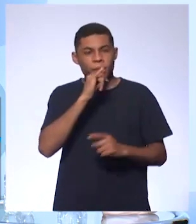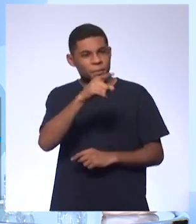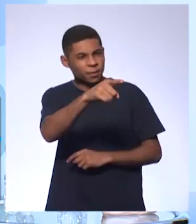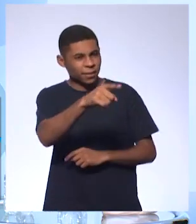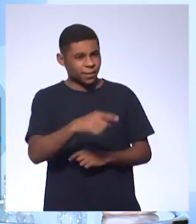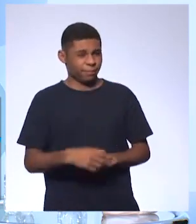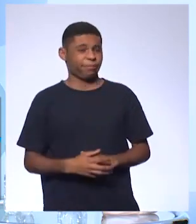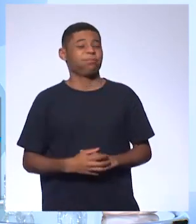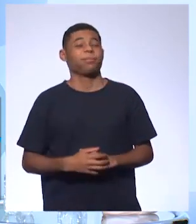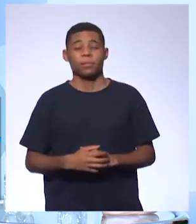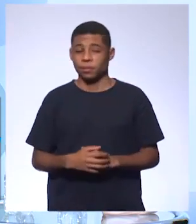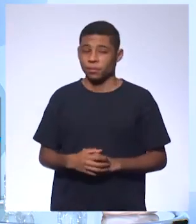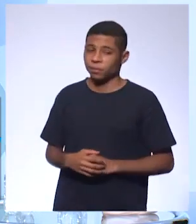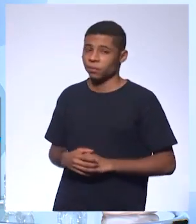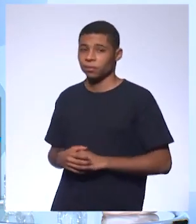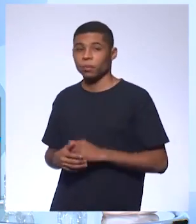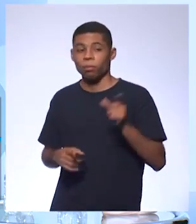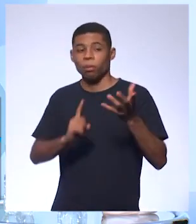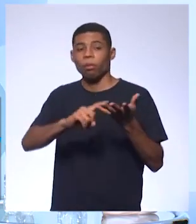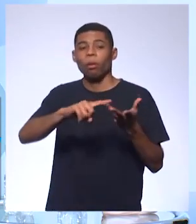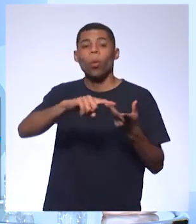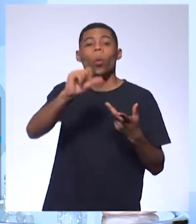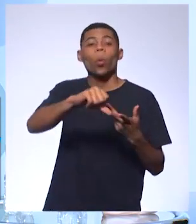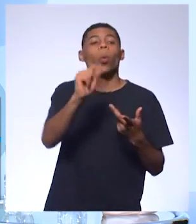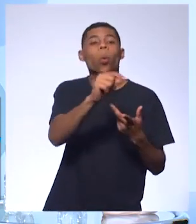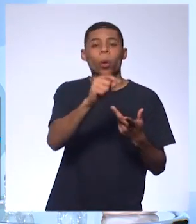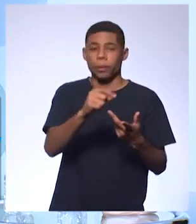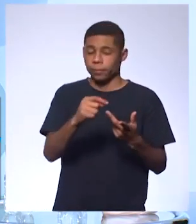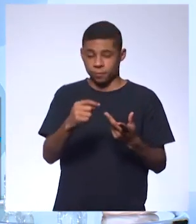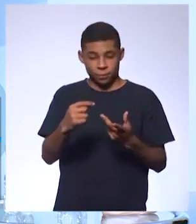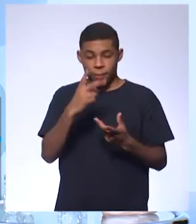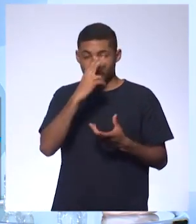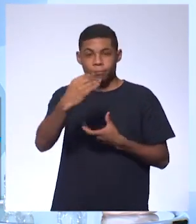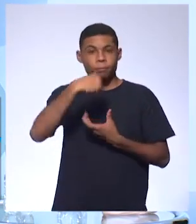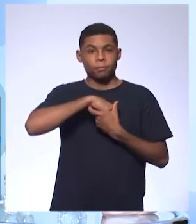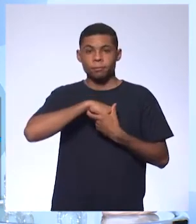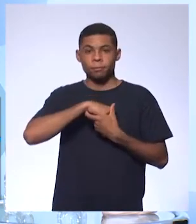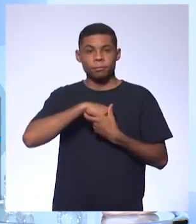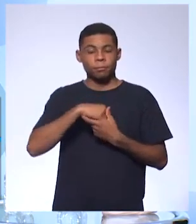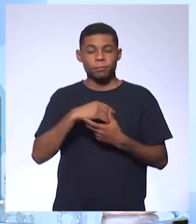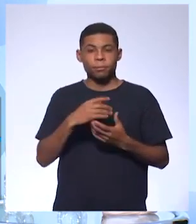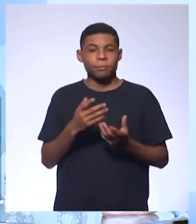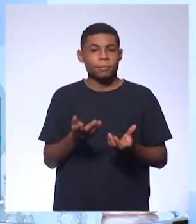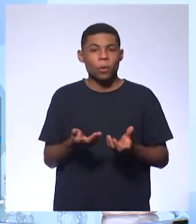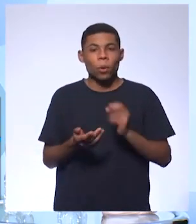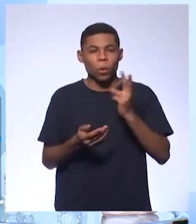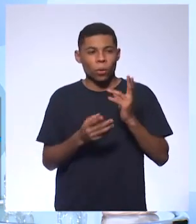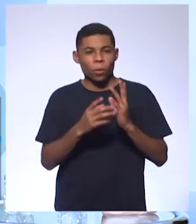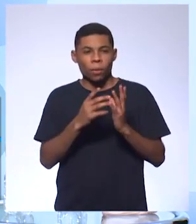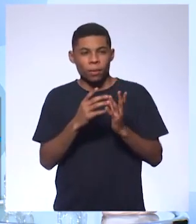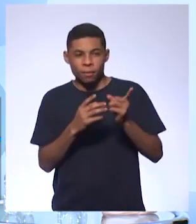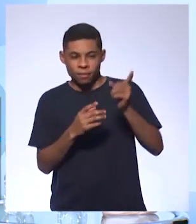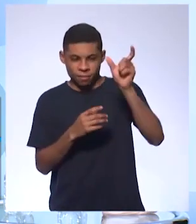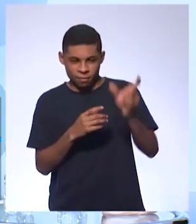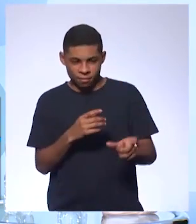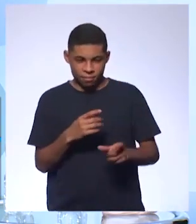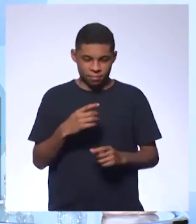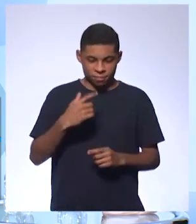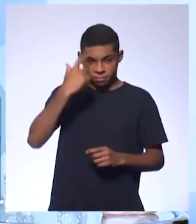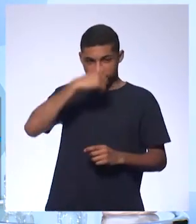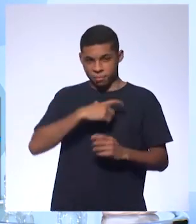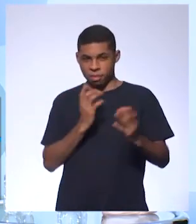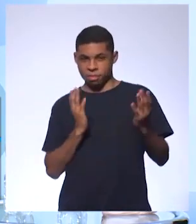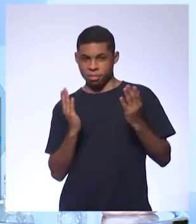outro procurando os defeitos, ou sempre se tomando como modelo e olhando para aquilo que o